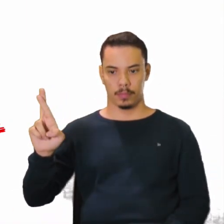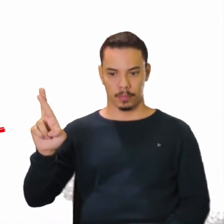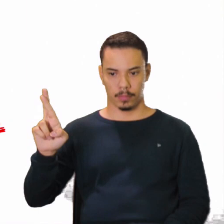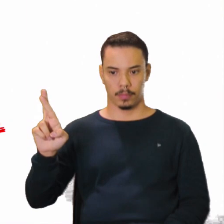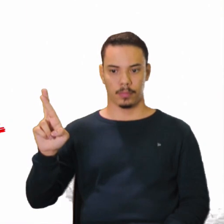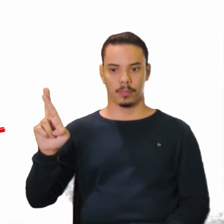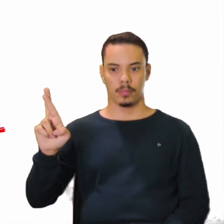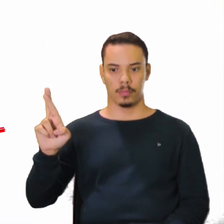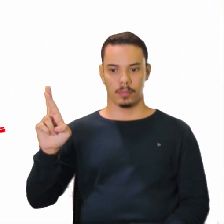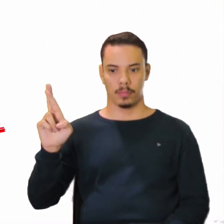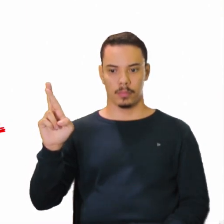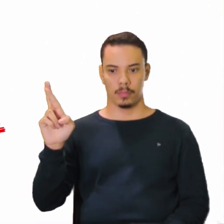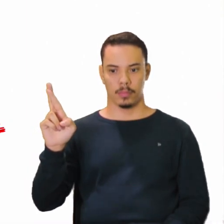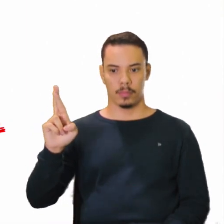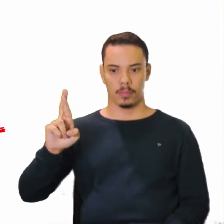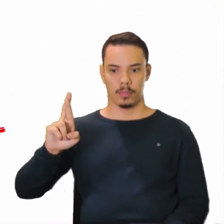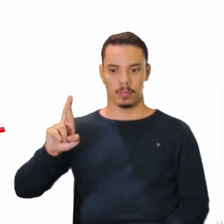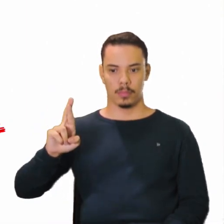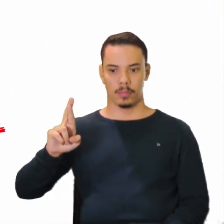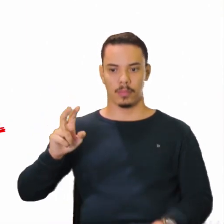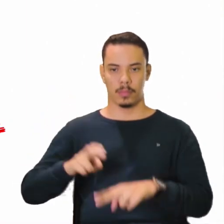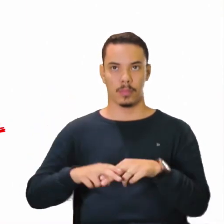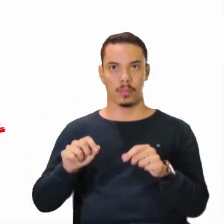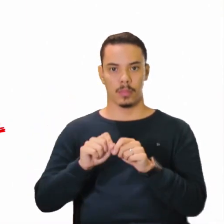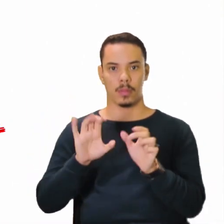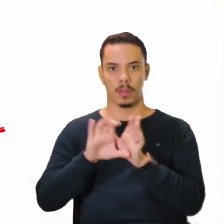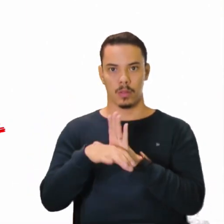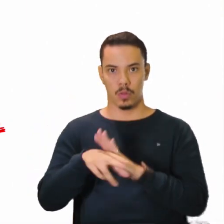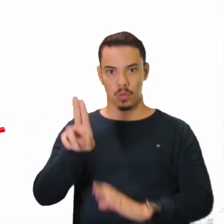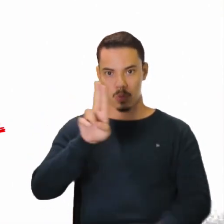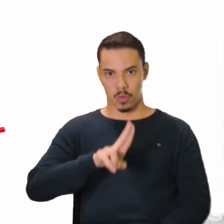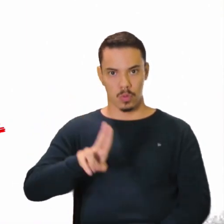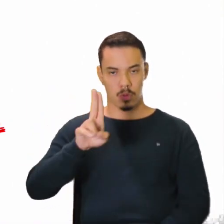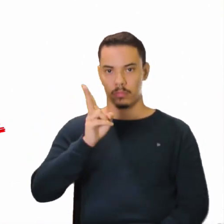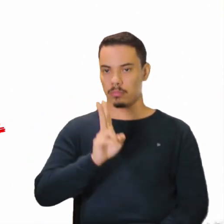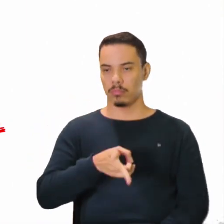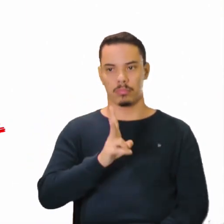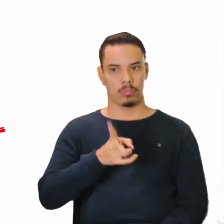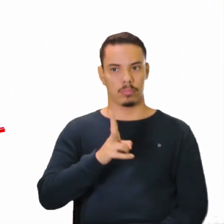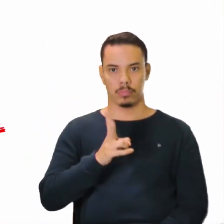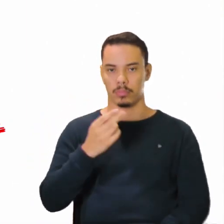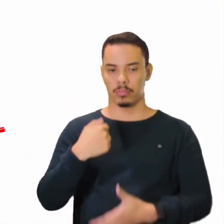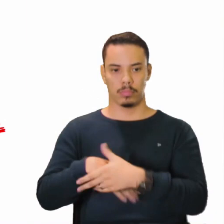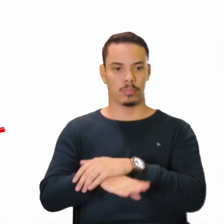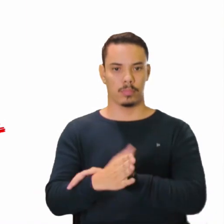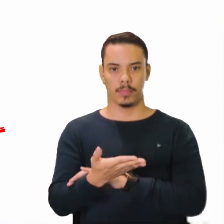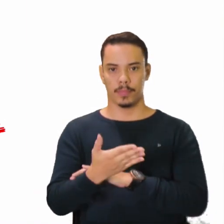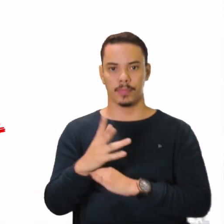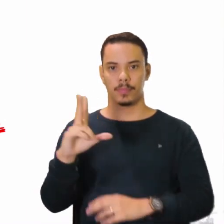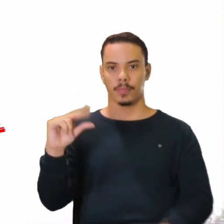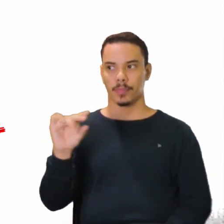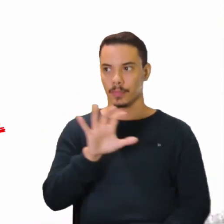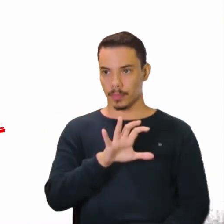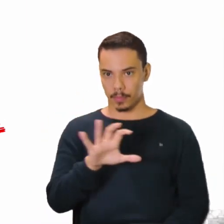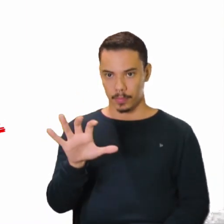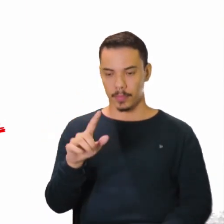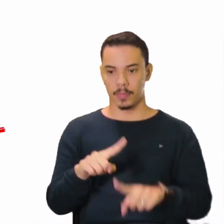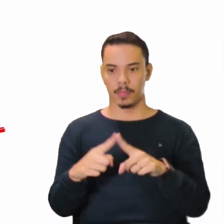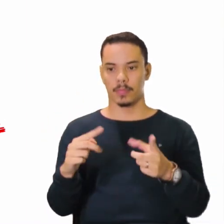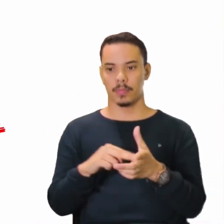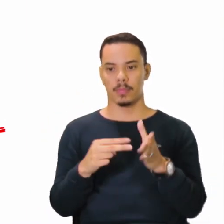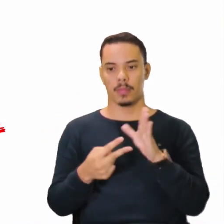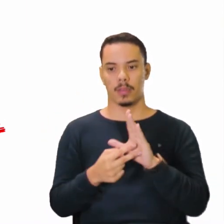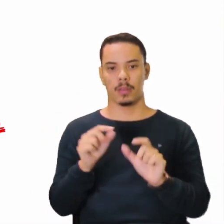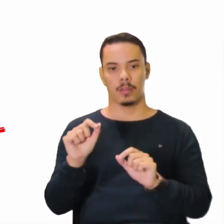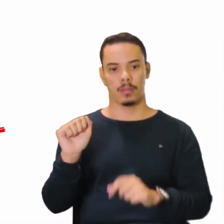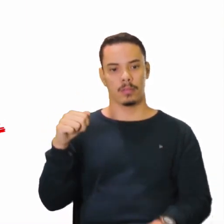é isso o nosso conceito da regra quando você está aí no uso coloquial, tá certo? Então, isso quer dizer que Ana